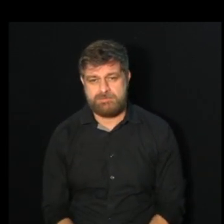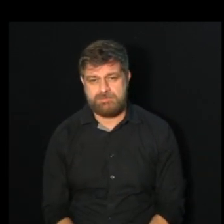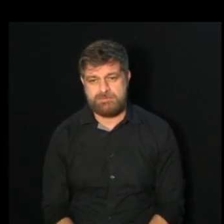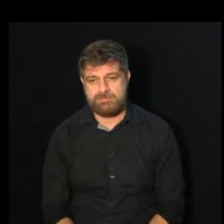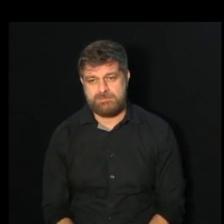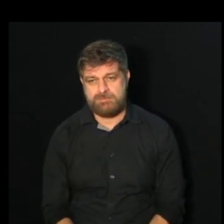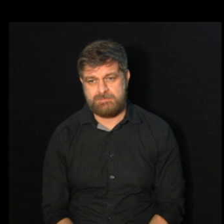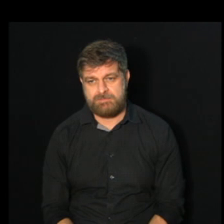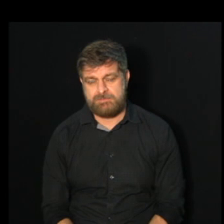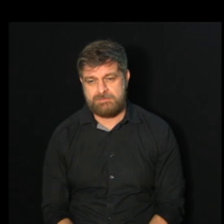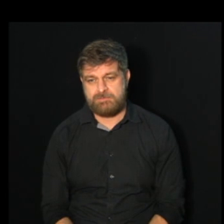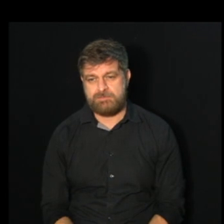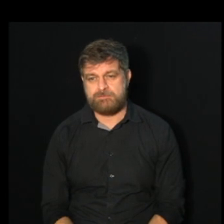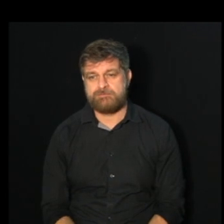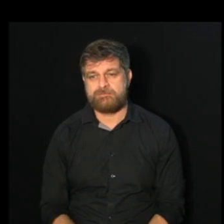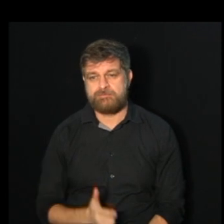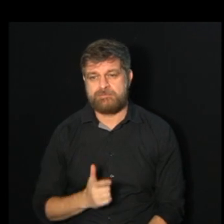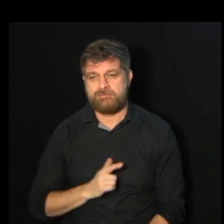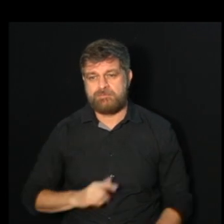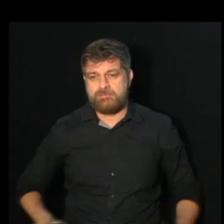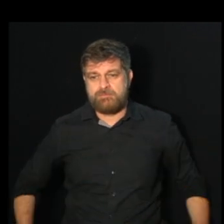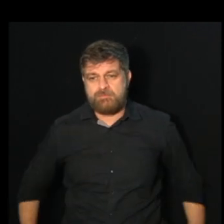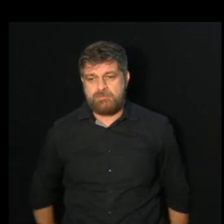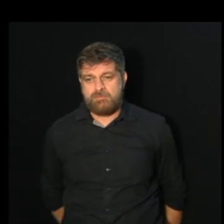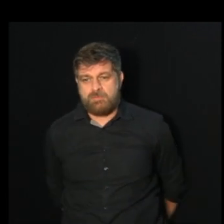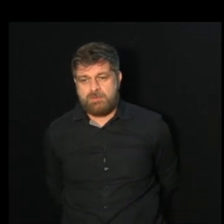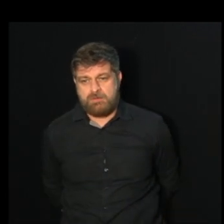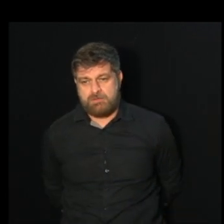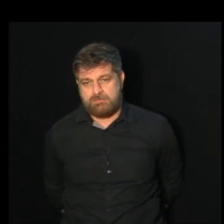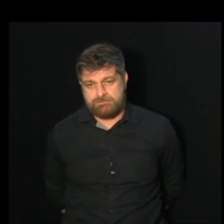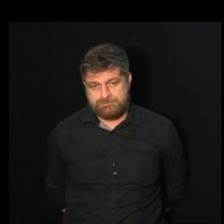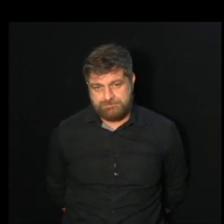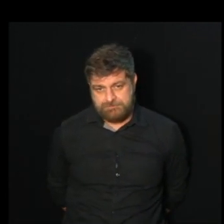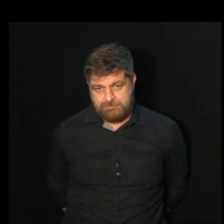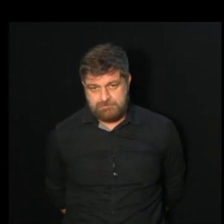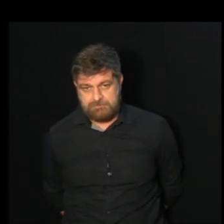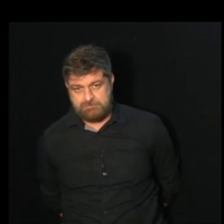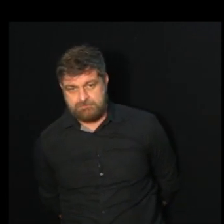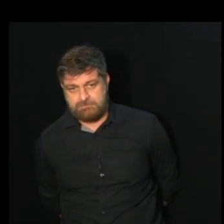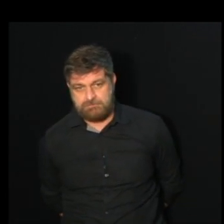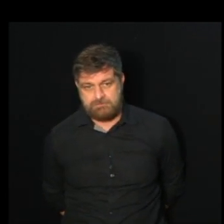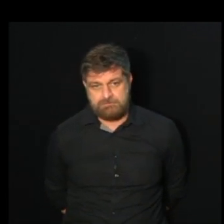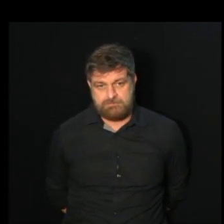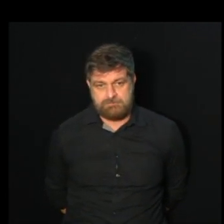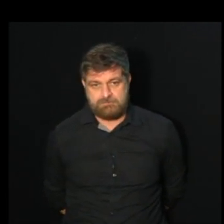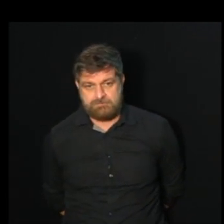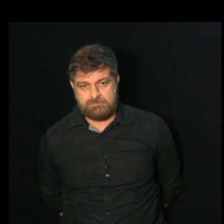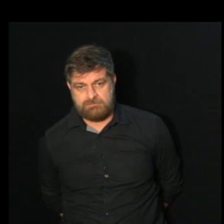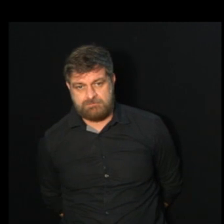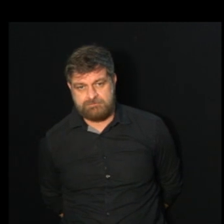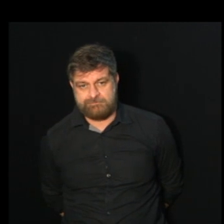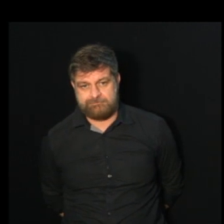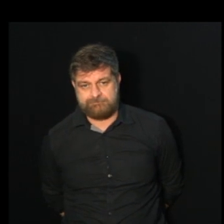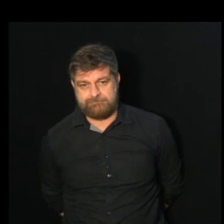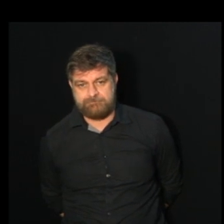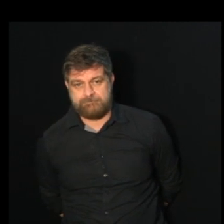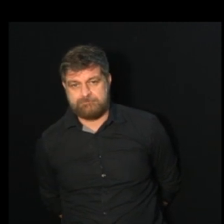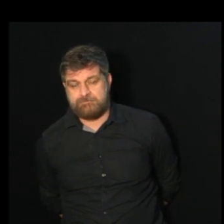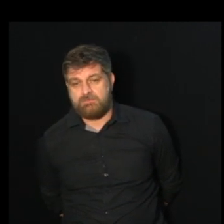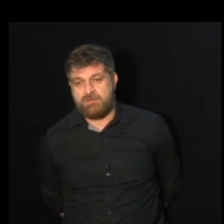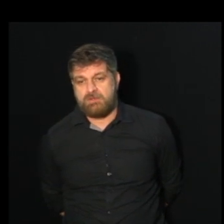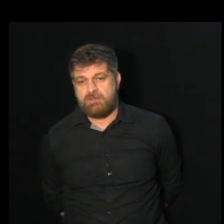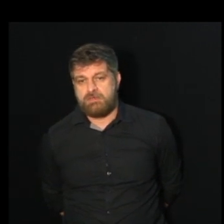Ele demora um pouquinho para entrar, que tem aí um aviso. Foi traduzido aqui pela Associação de